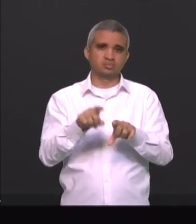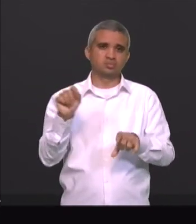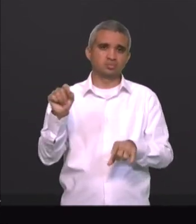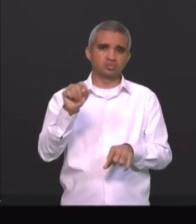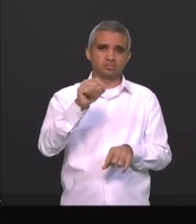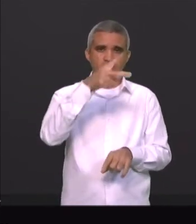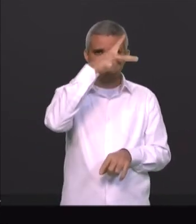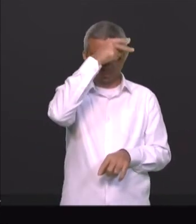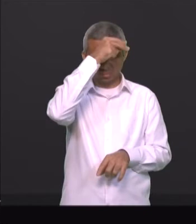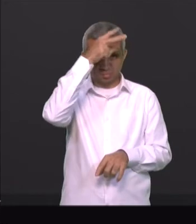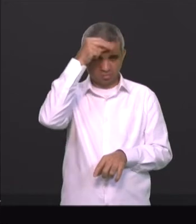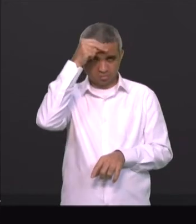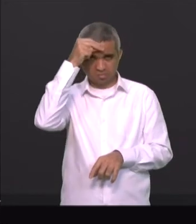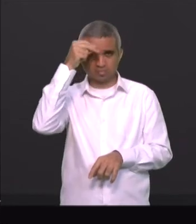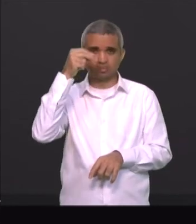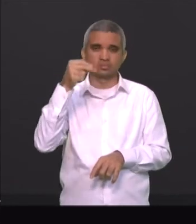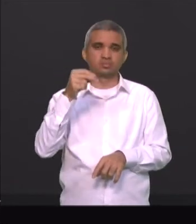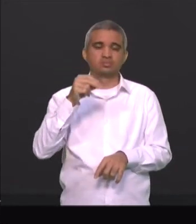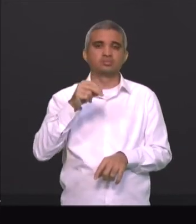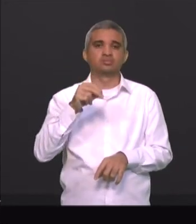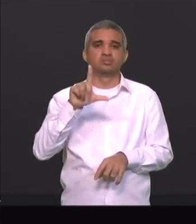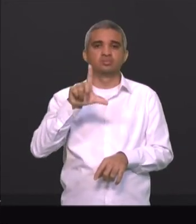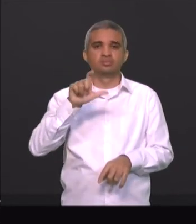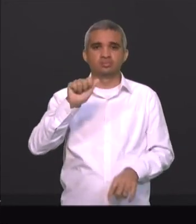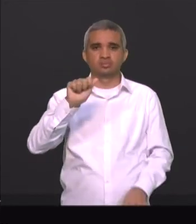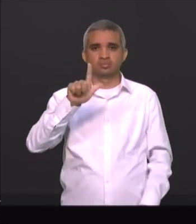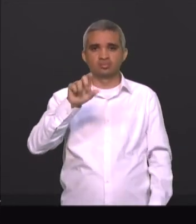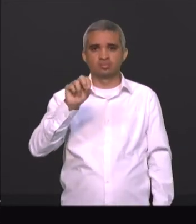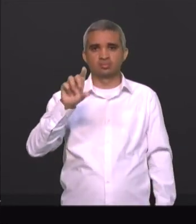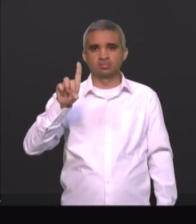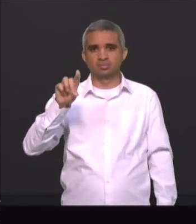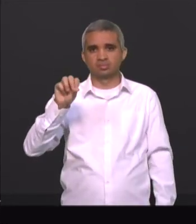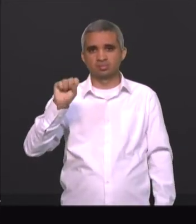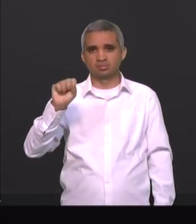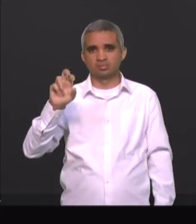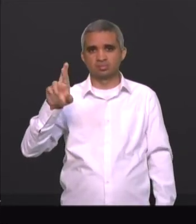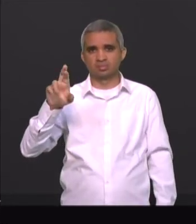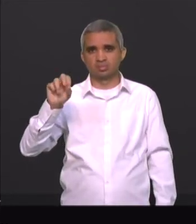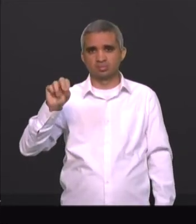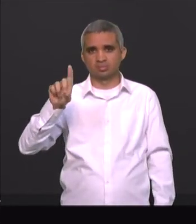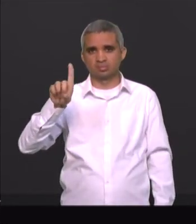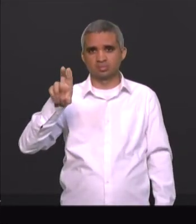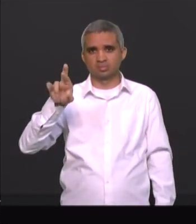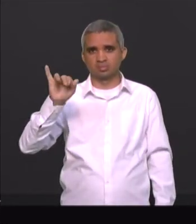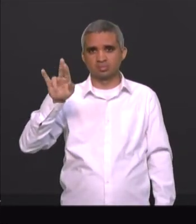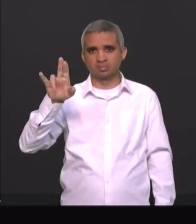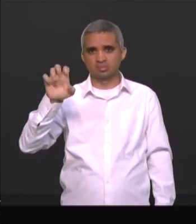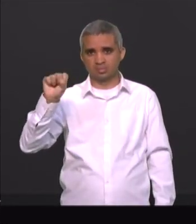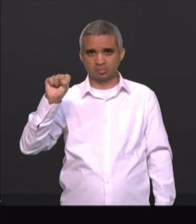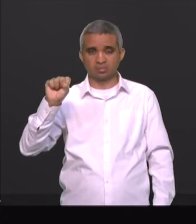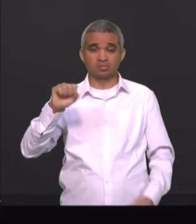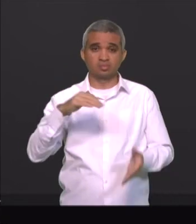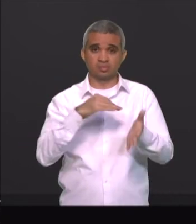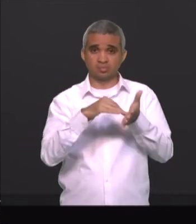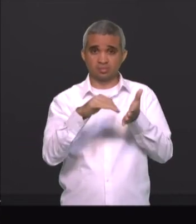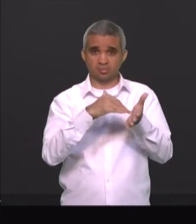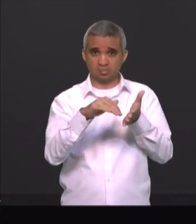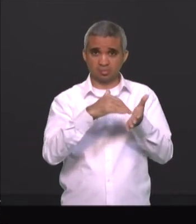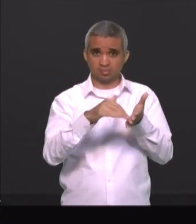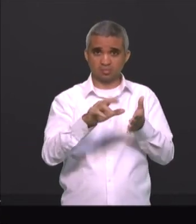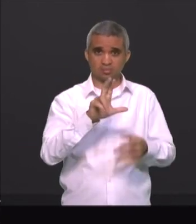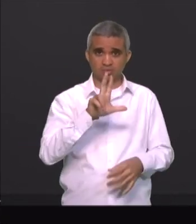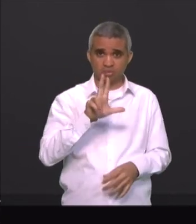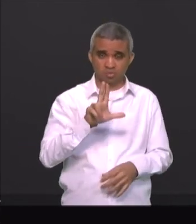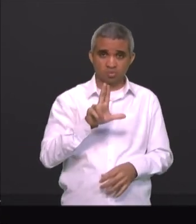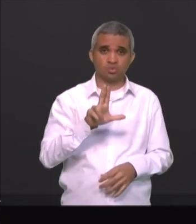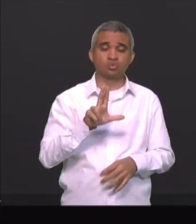o prefeito de Lago dos Rodrigues, haja vista agora mesmo, senhor presidente, o secretário de saúde Lula cedeu uma